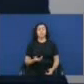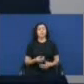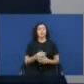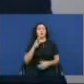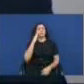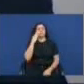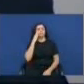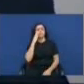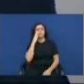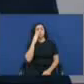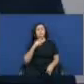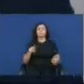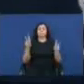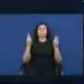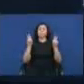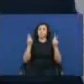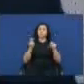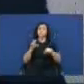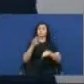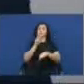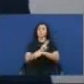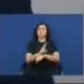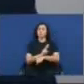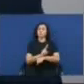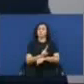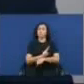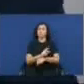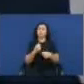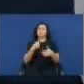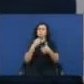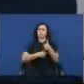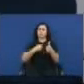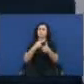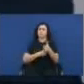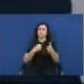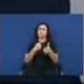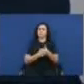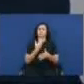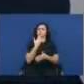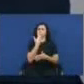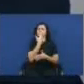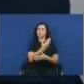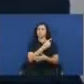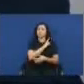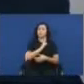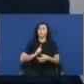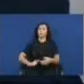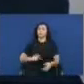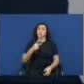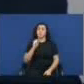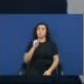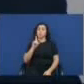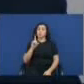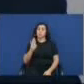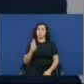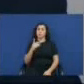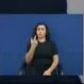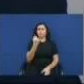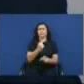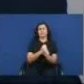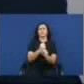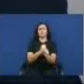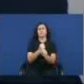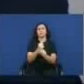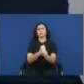eu entendo que a questão da segurança, nós temos que exigir muito desse governo Alckmin, PSDB, que está aí há 20